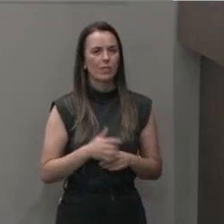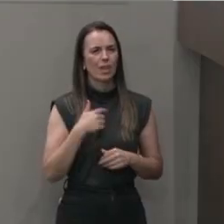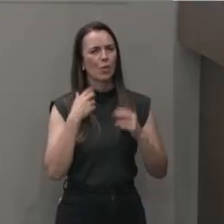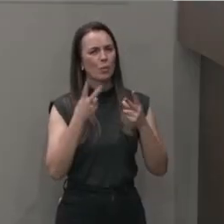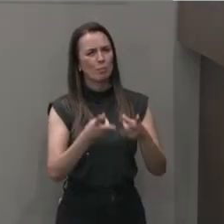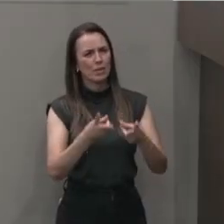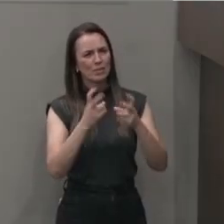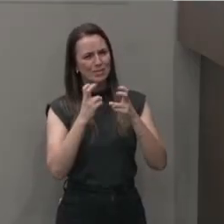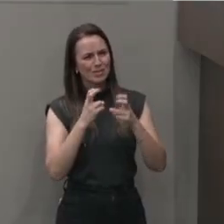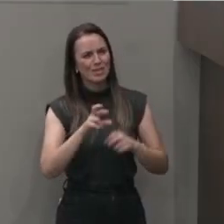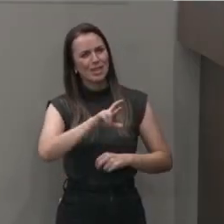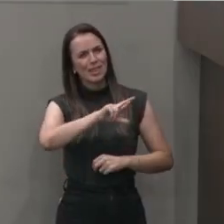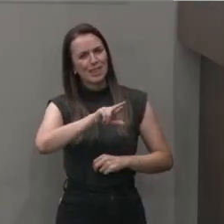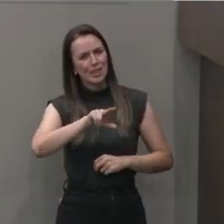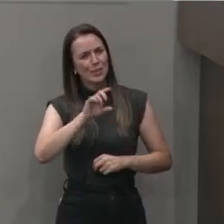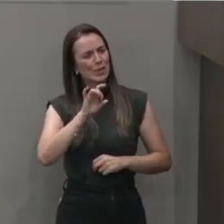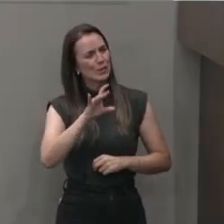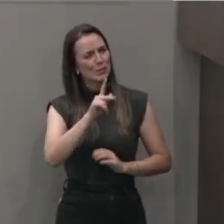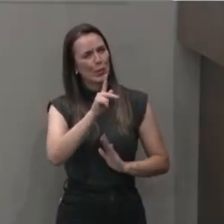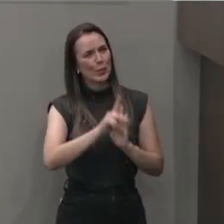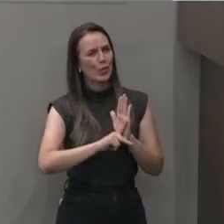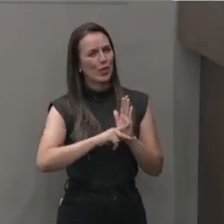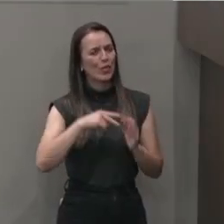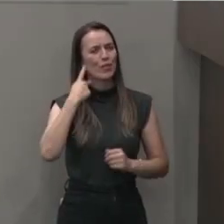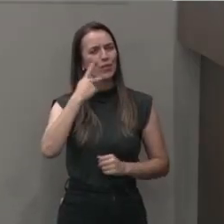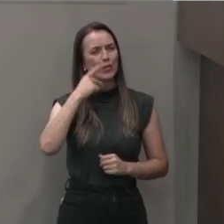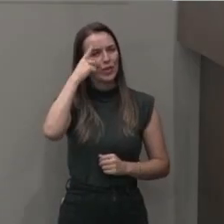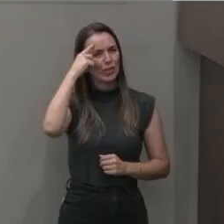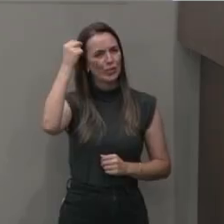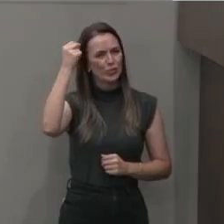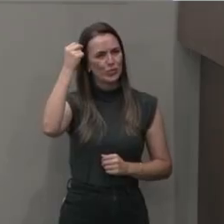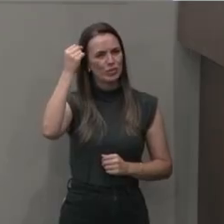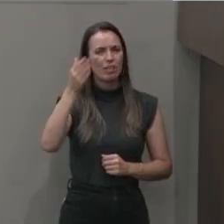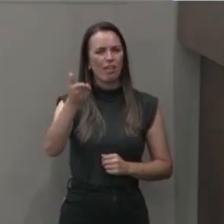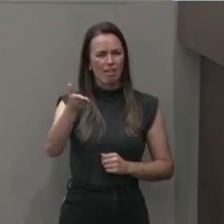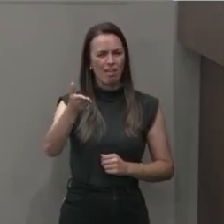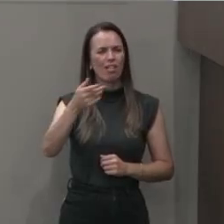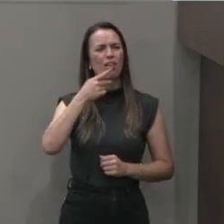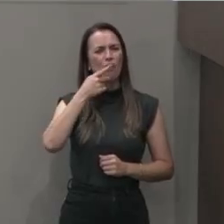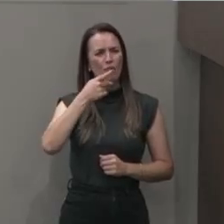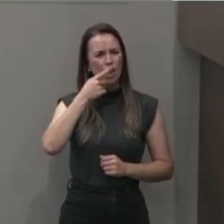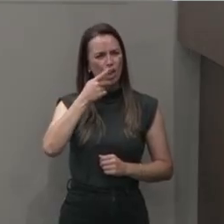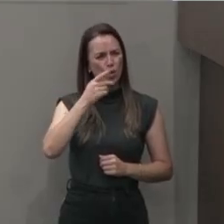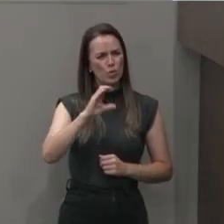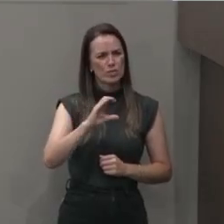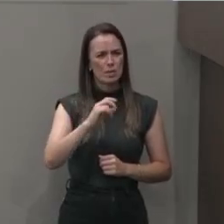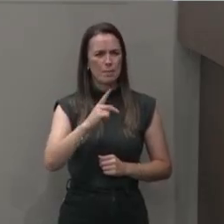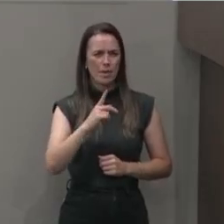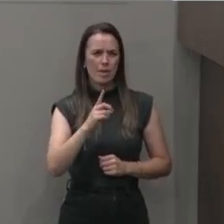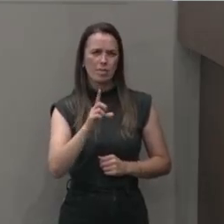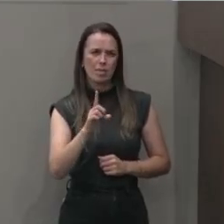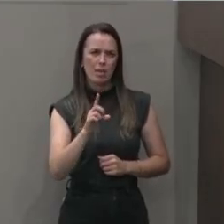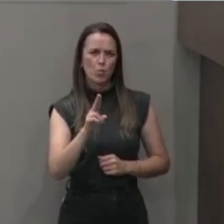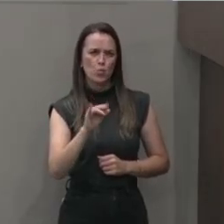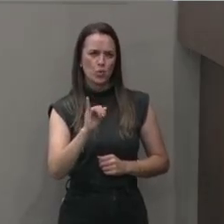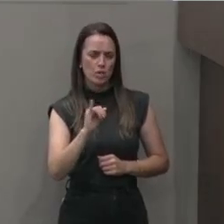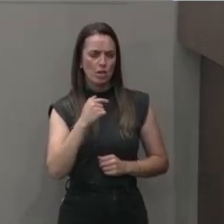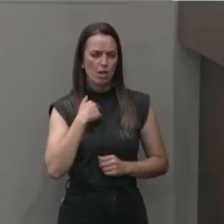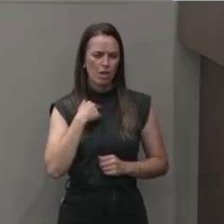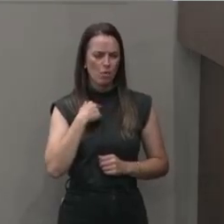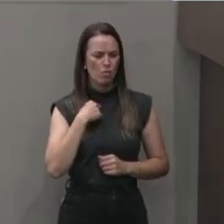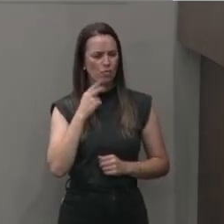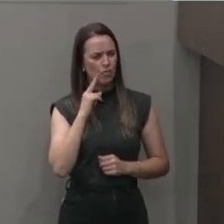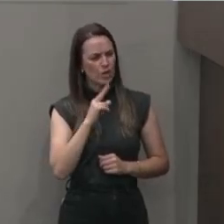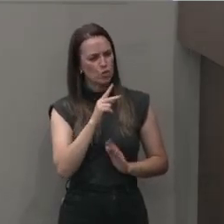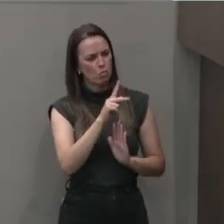da vereadora Regina, ela falou aqui, mas ela cita muito a CPDUI, né, a comissão. Eu vejo que o projeto é meritório,